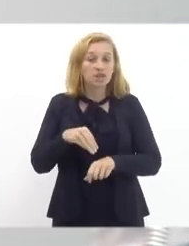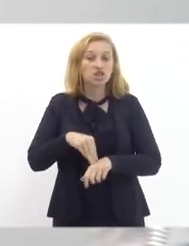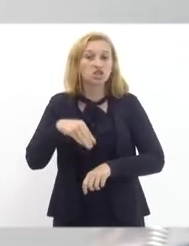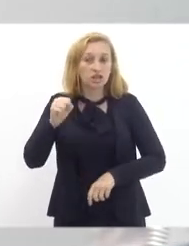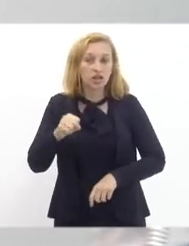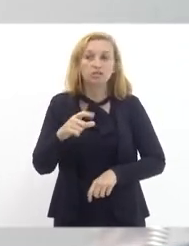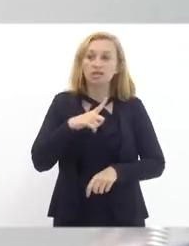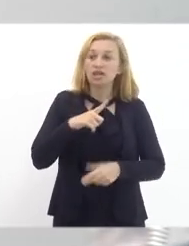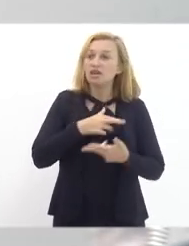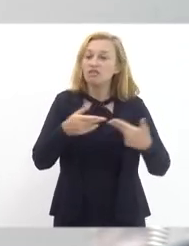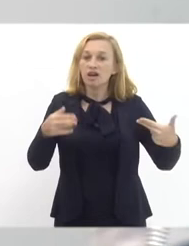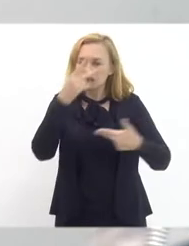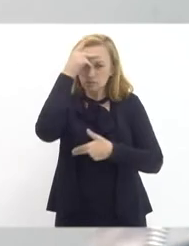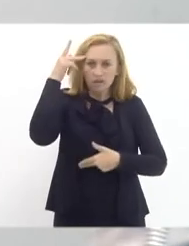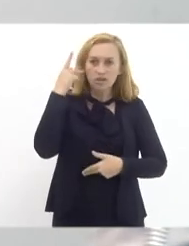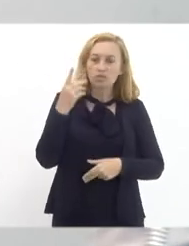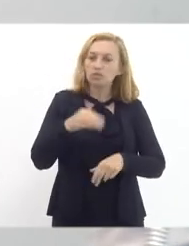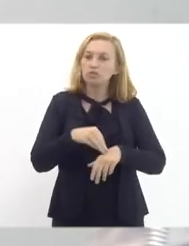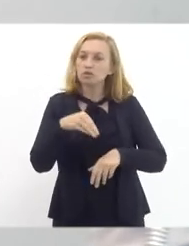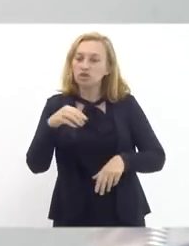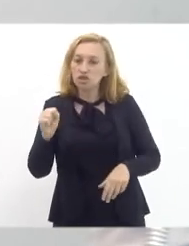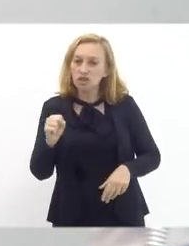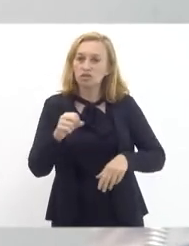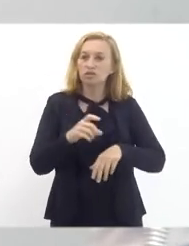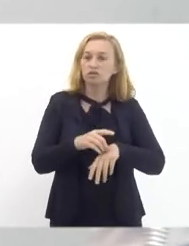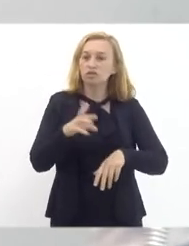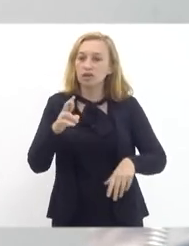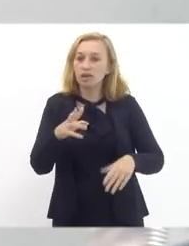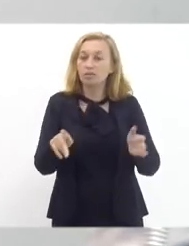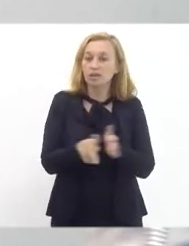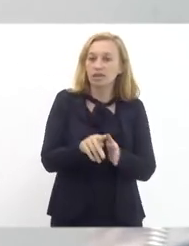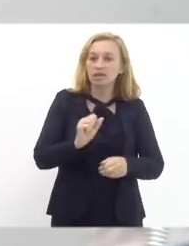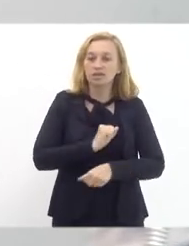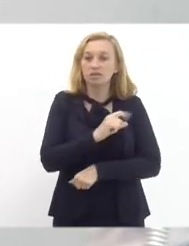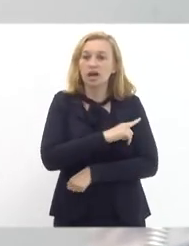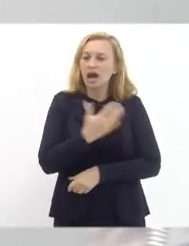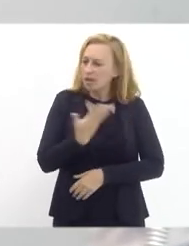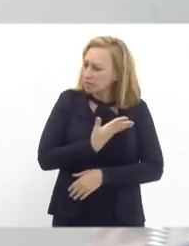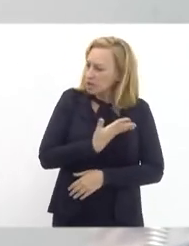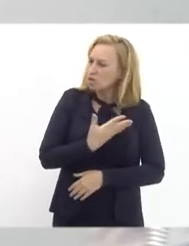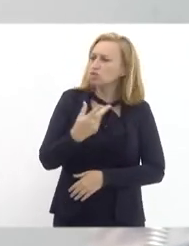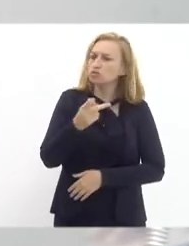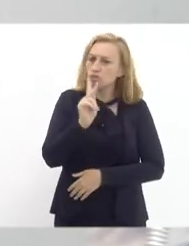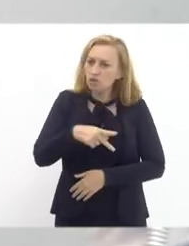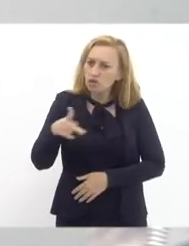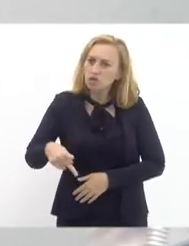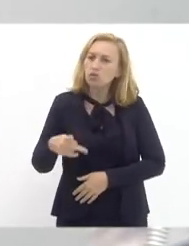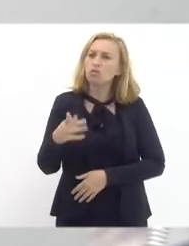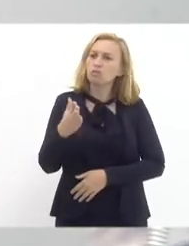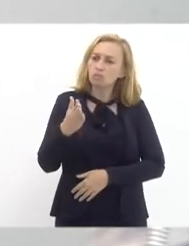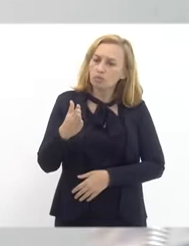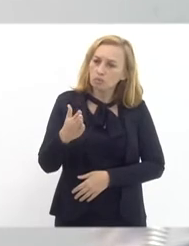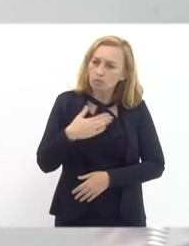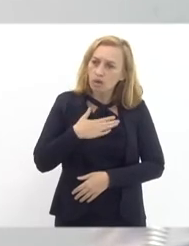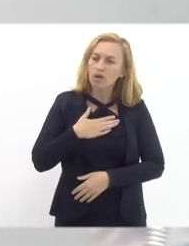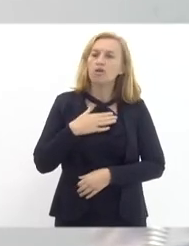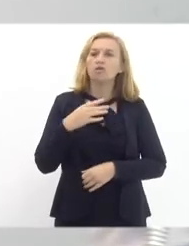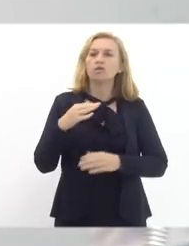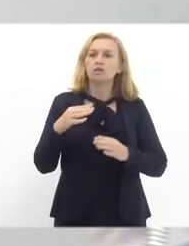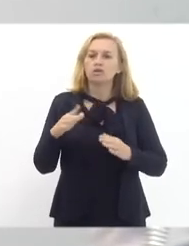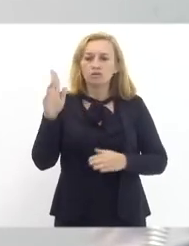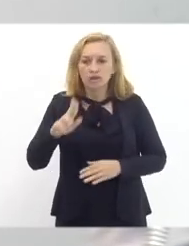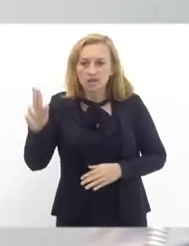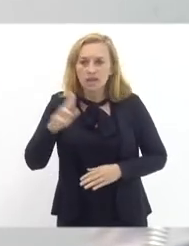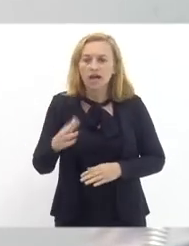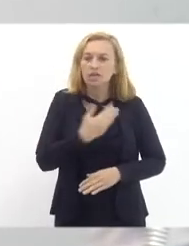conheço várias pessoas com mestrado e doutorado que são de São Gonçalo. Colegas meus, professores universitários de universidade pública e